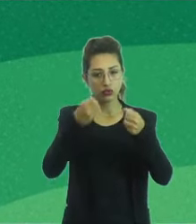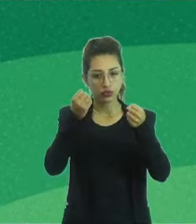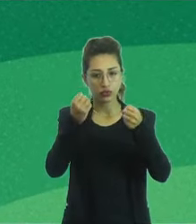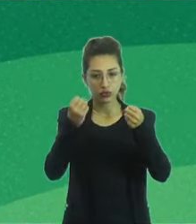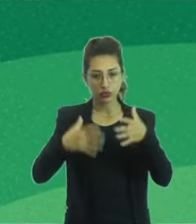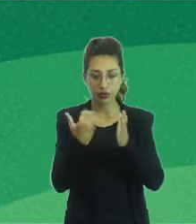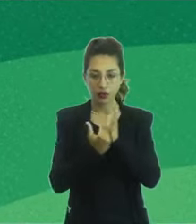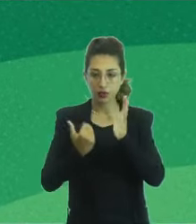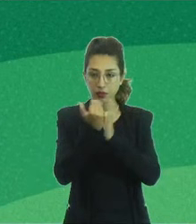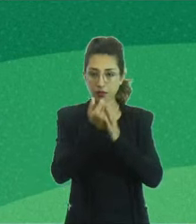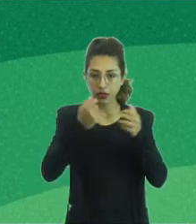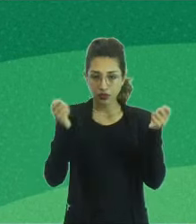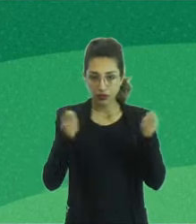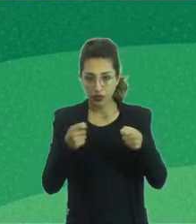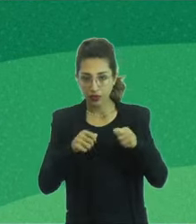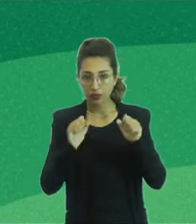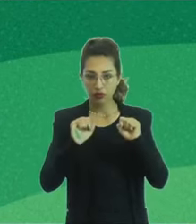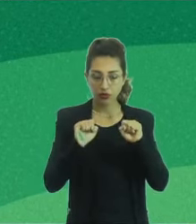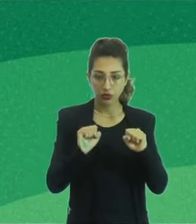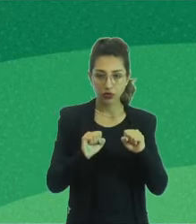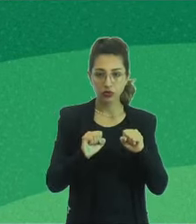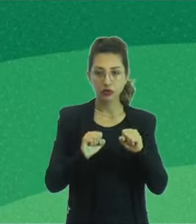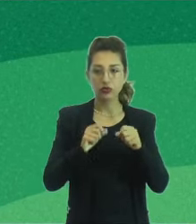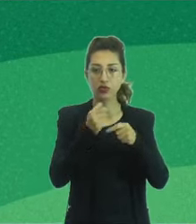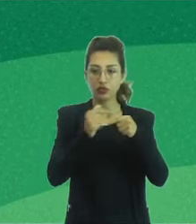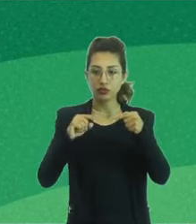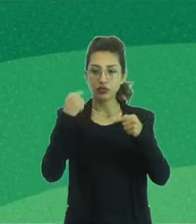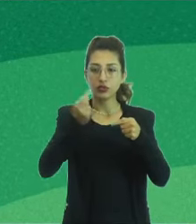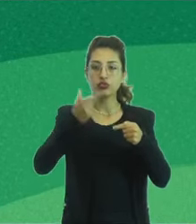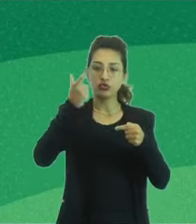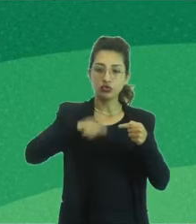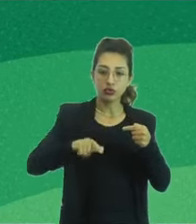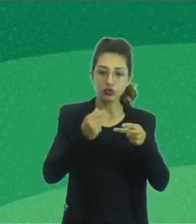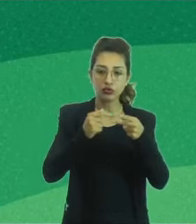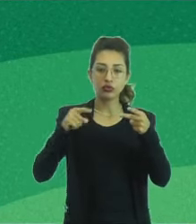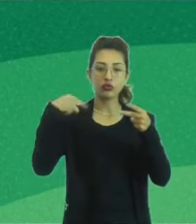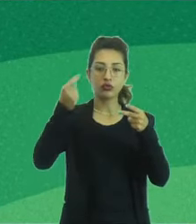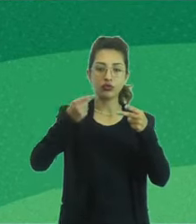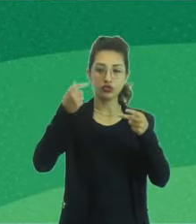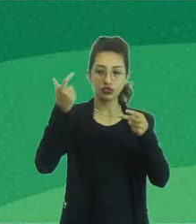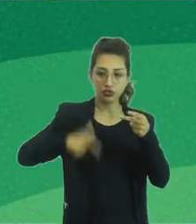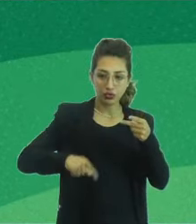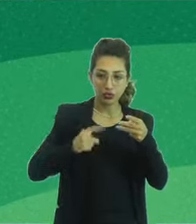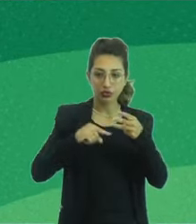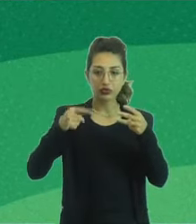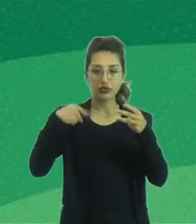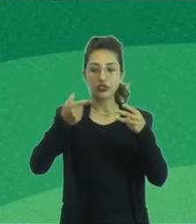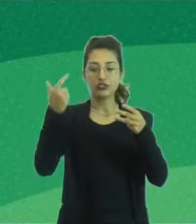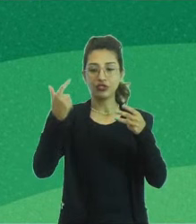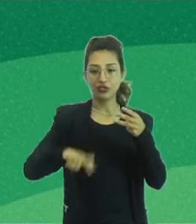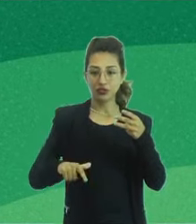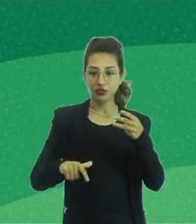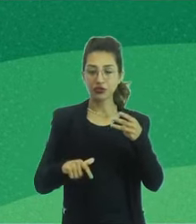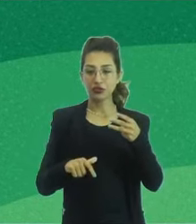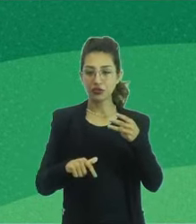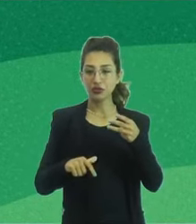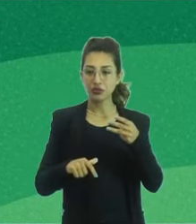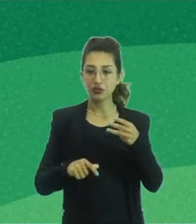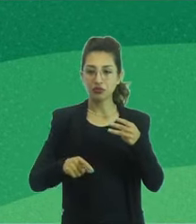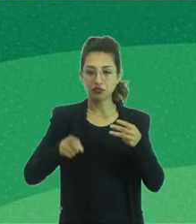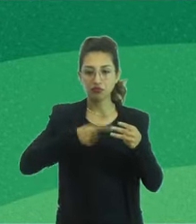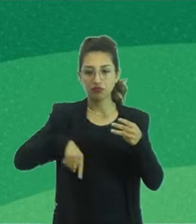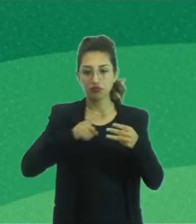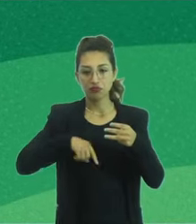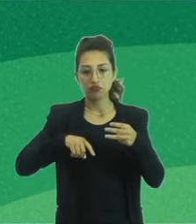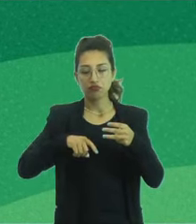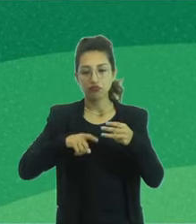assim e aí foi na outra semana e na outra semana e na outra semana e na outra semana nunca foi meio com uma escolha Nossa vou